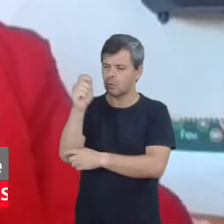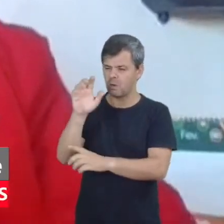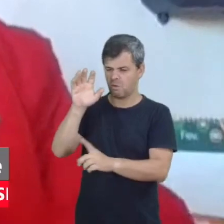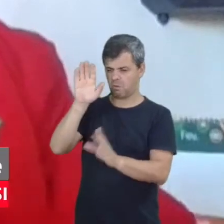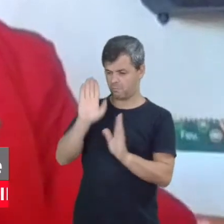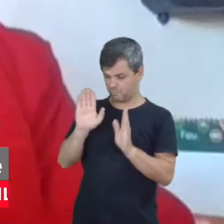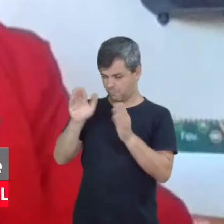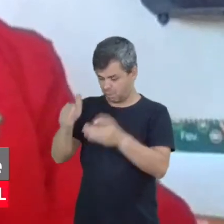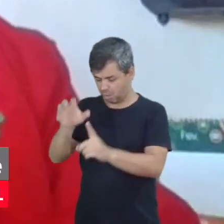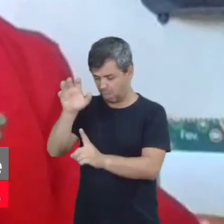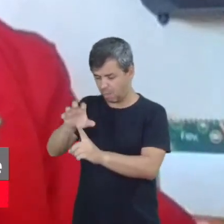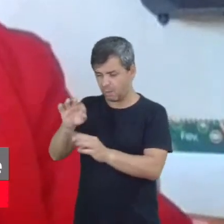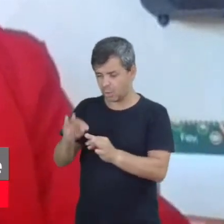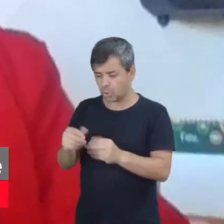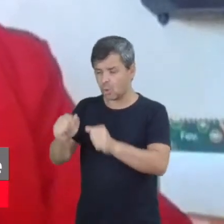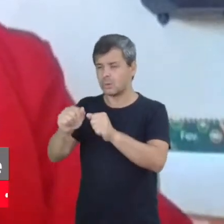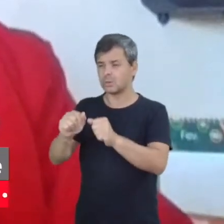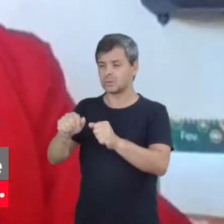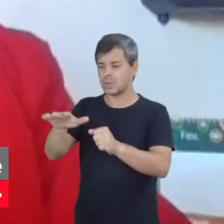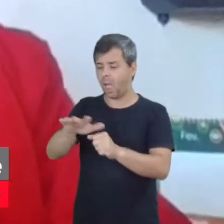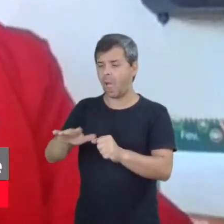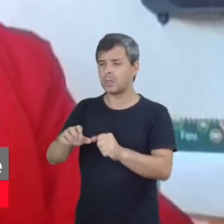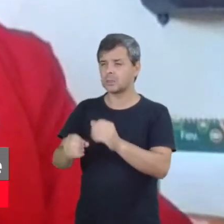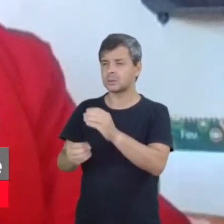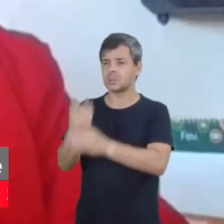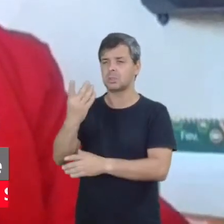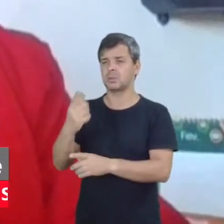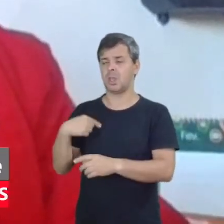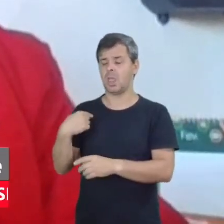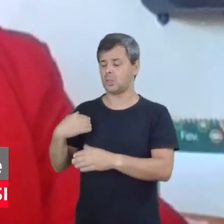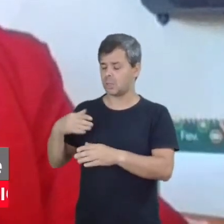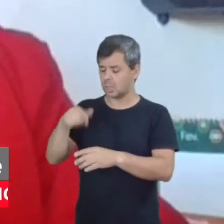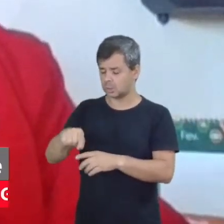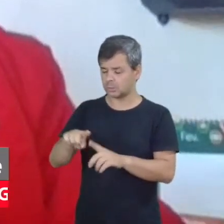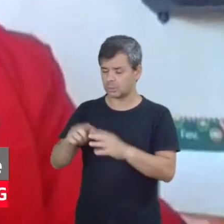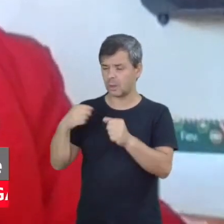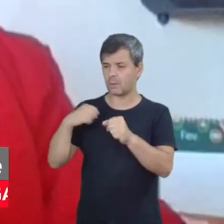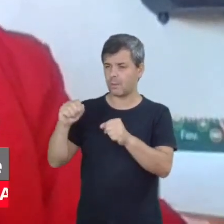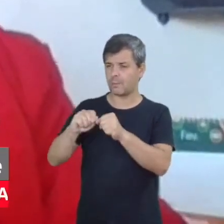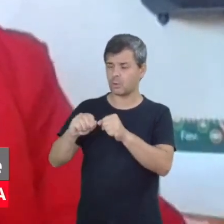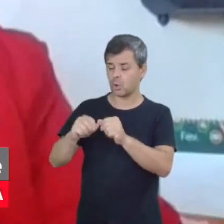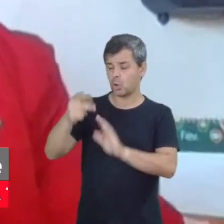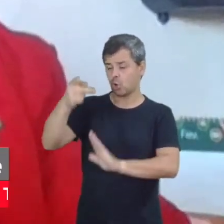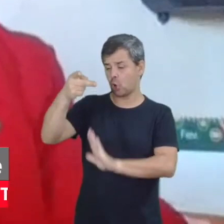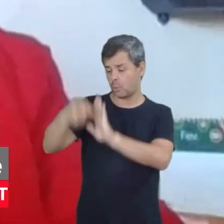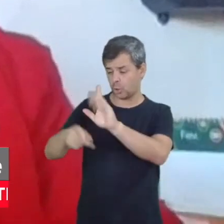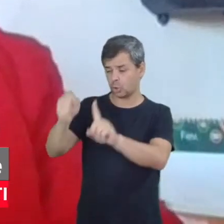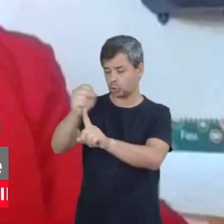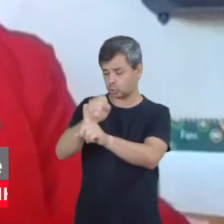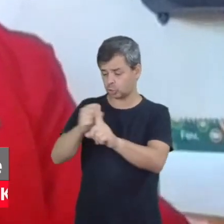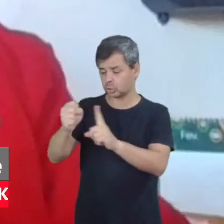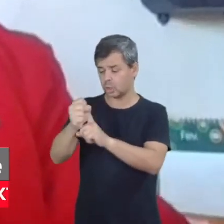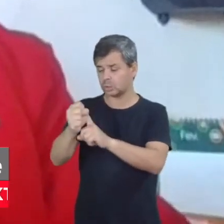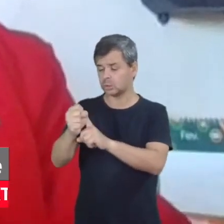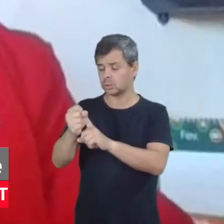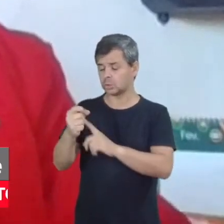todas as cadeias produtivas. Agora, também, em meio a esse processo, é importante recolocar que projeto de sociedade nós